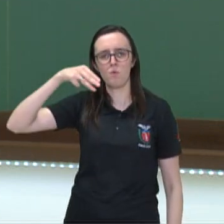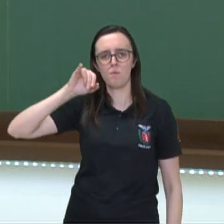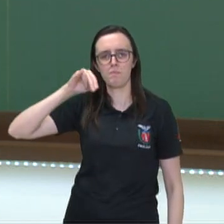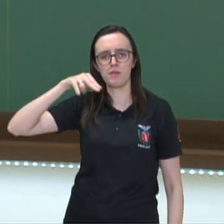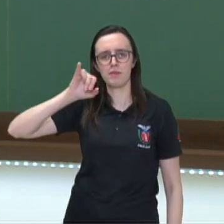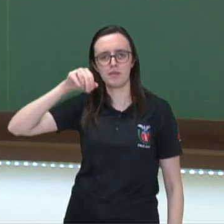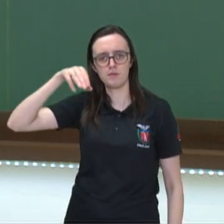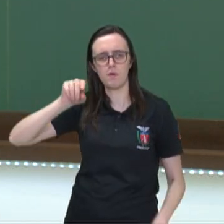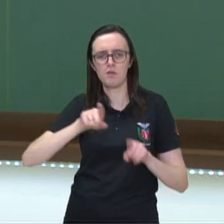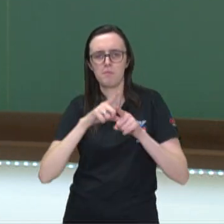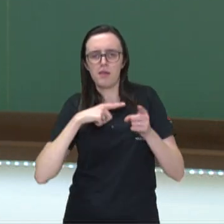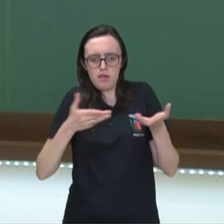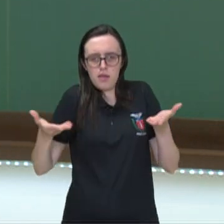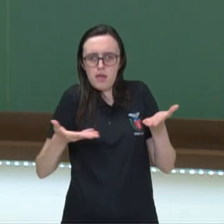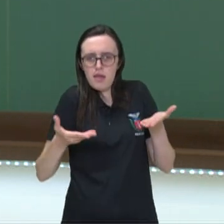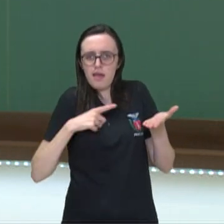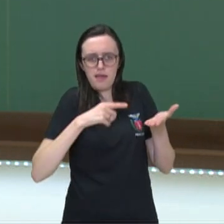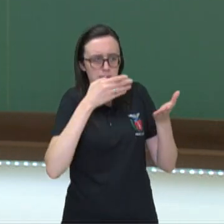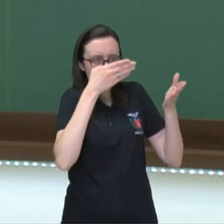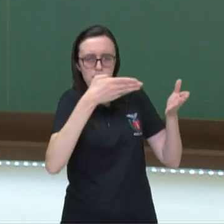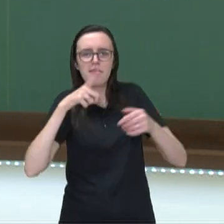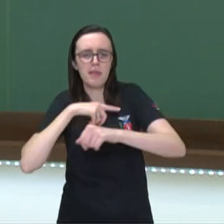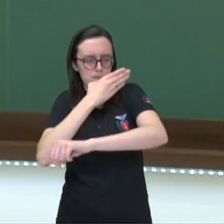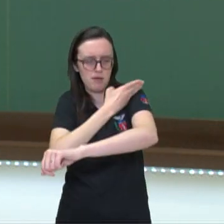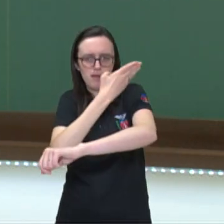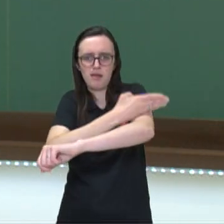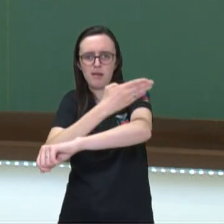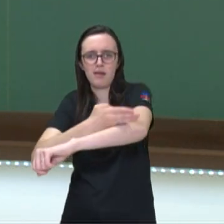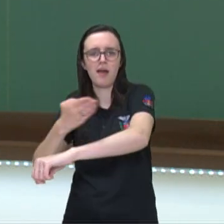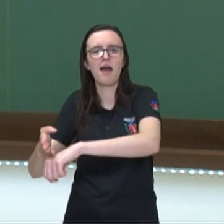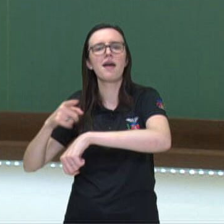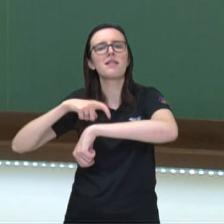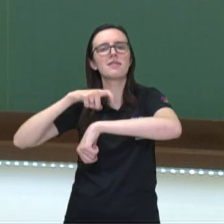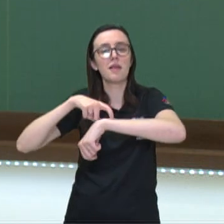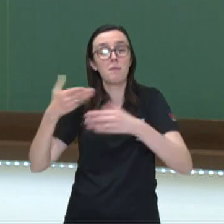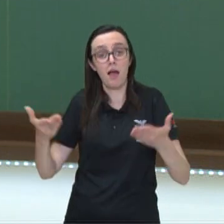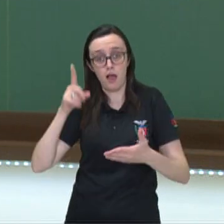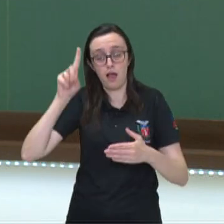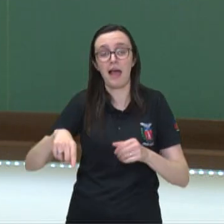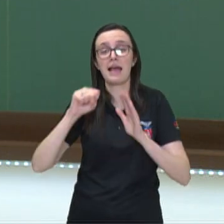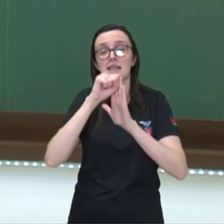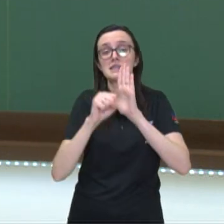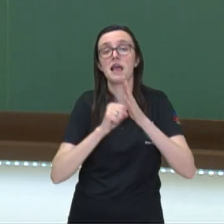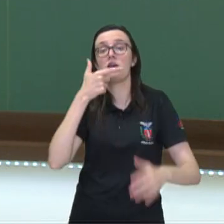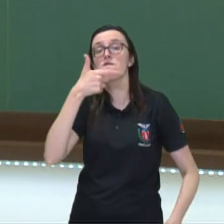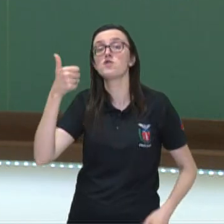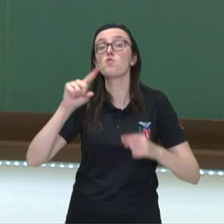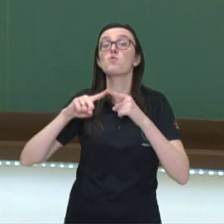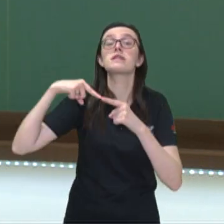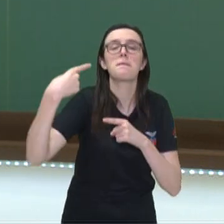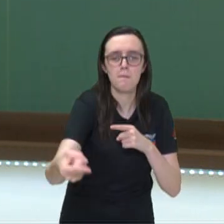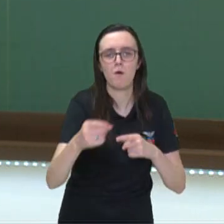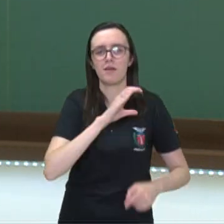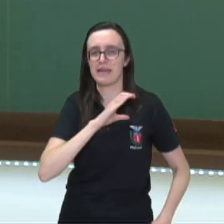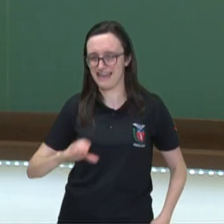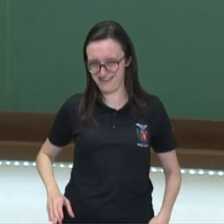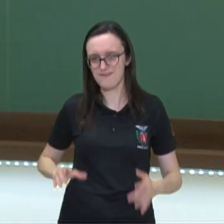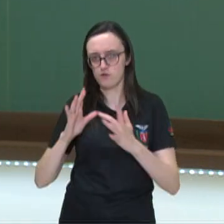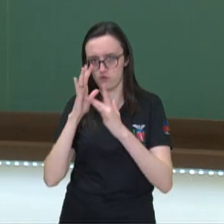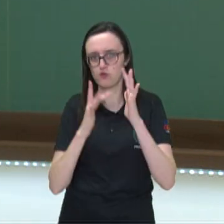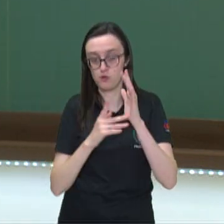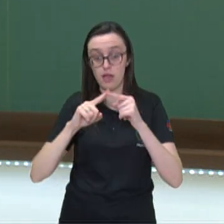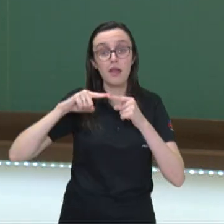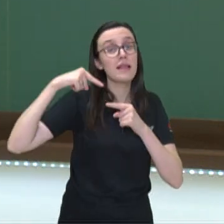Moderna, 17, 18 para o 19. E agora estamos no século XXI depois de Cristo. Tudo que vem antes,